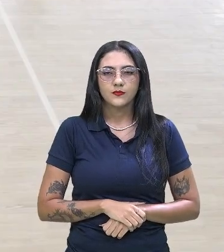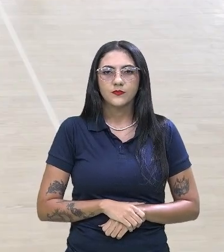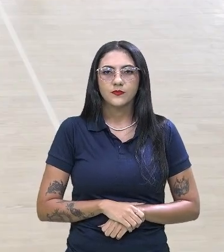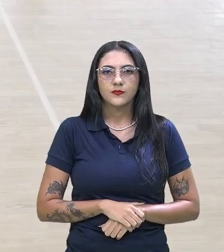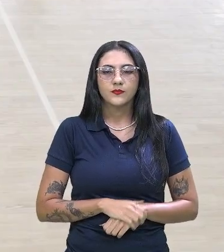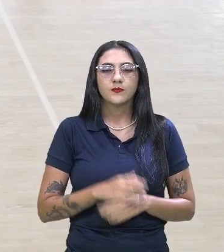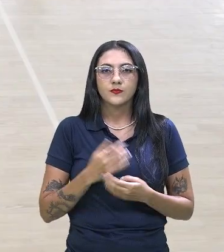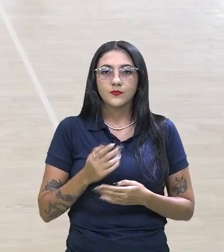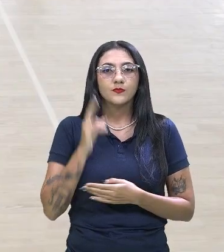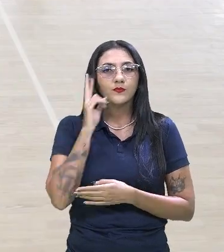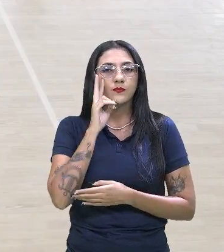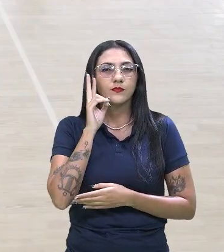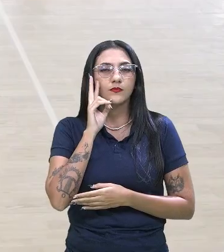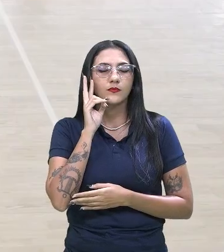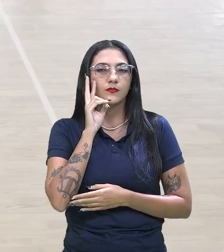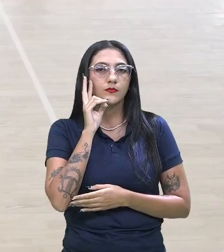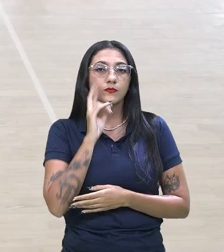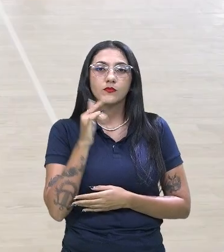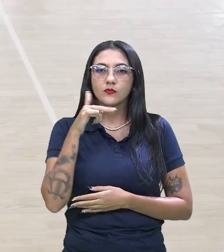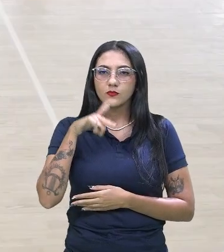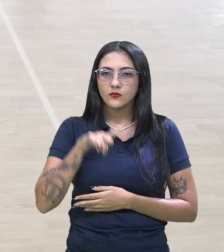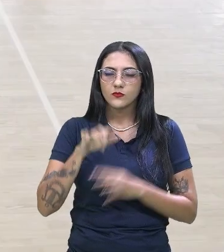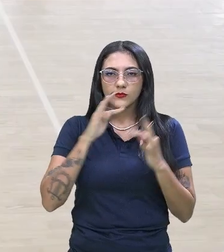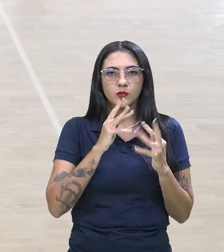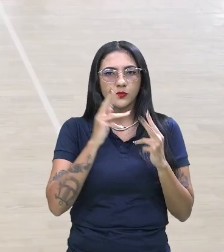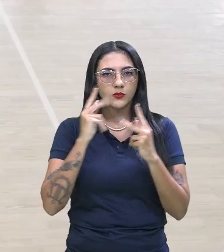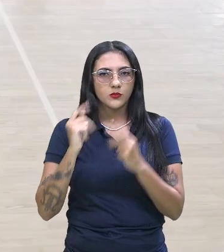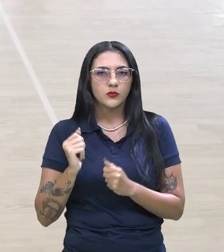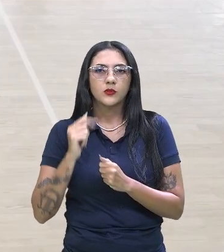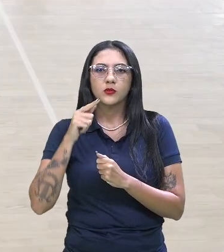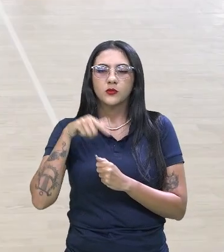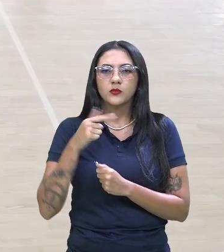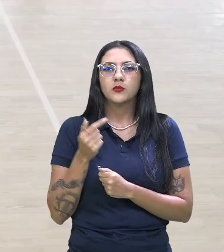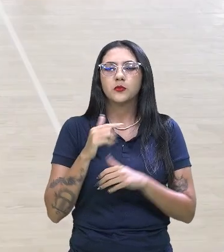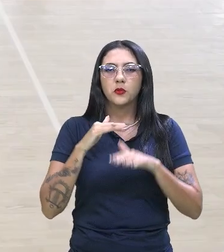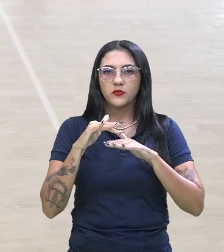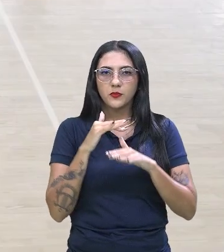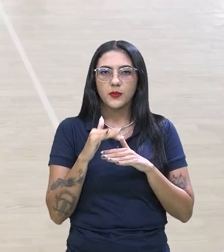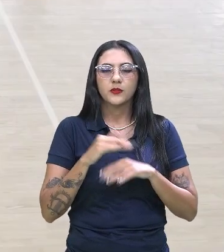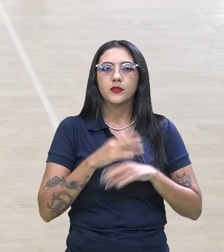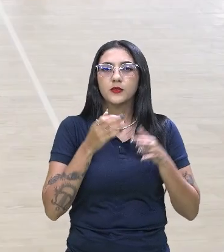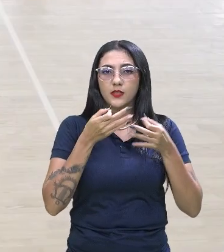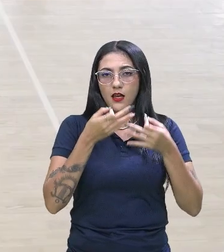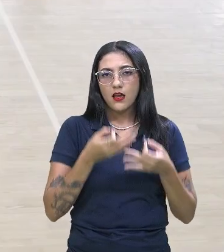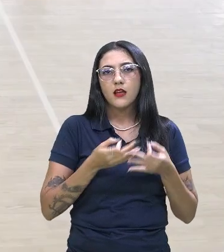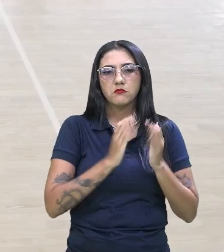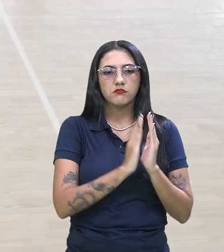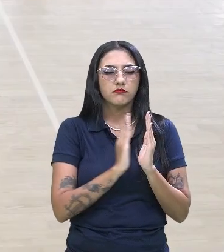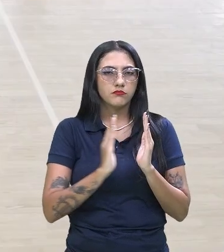levantamento, depois ataque e assim por diante. E aí nós vamos ter